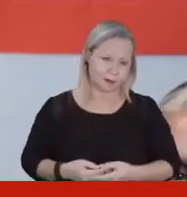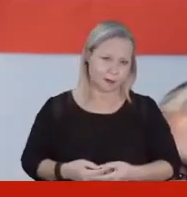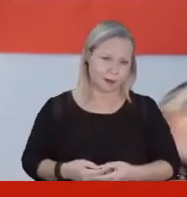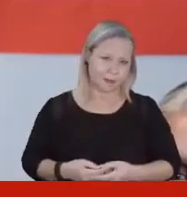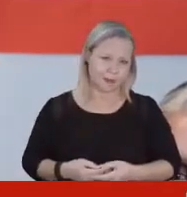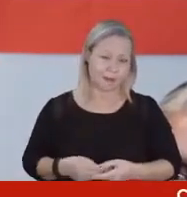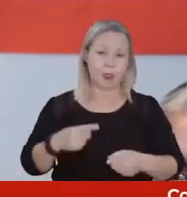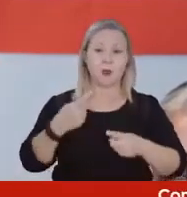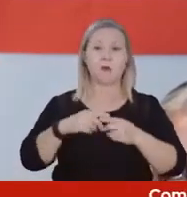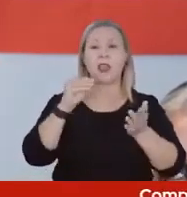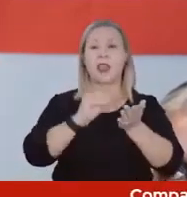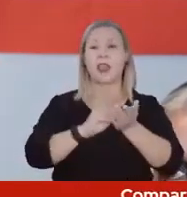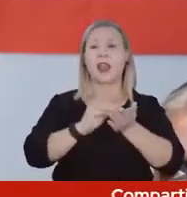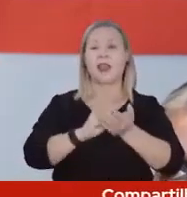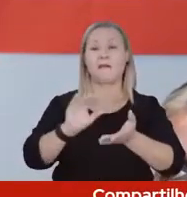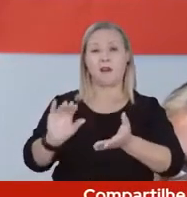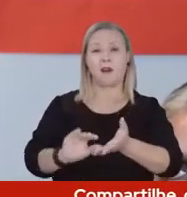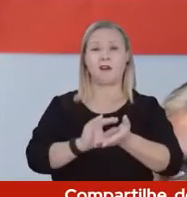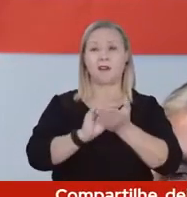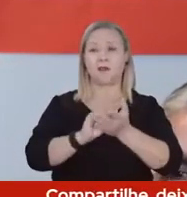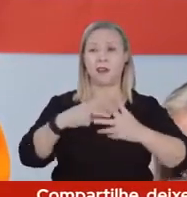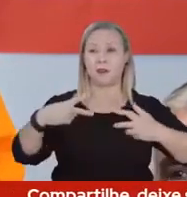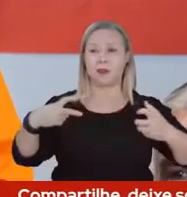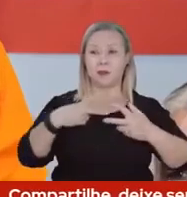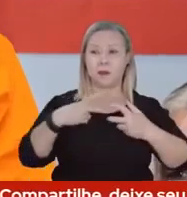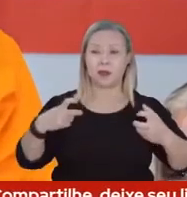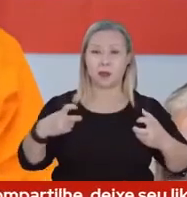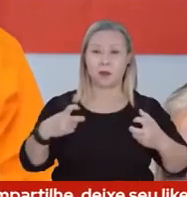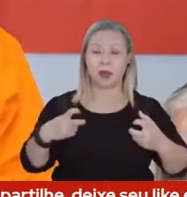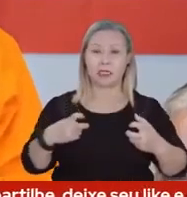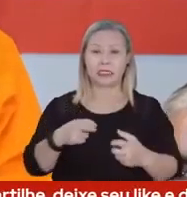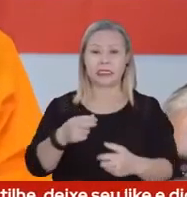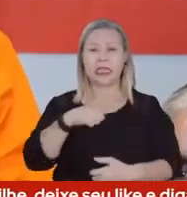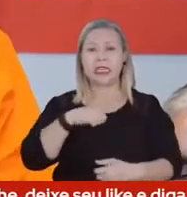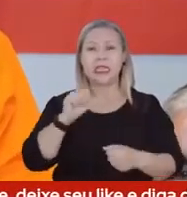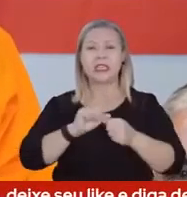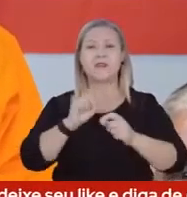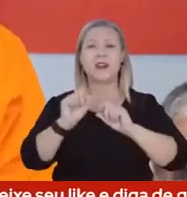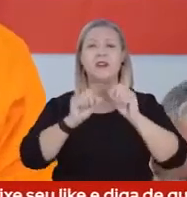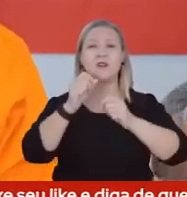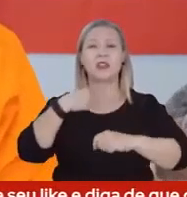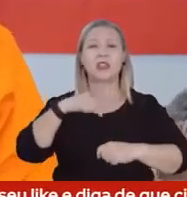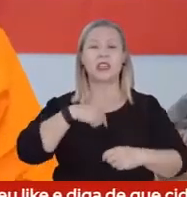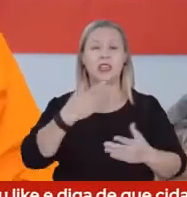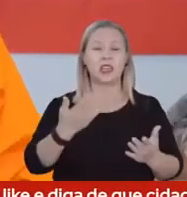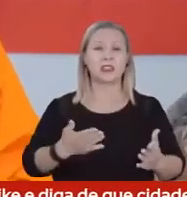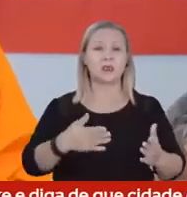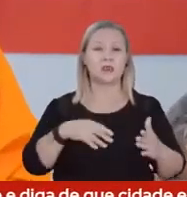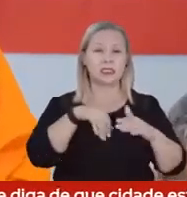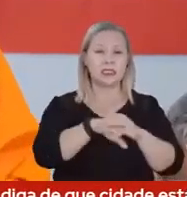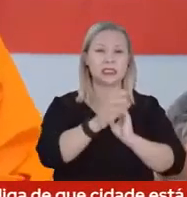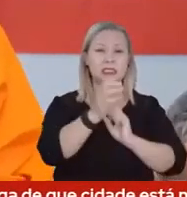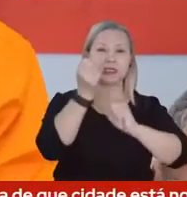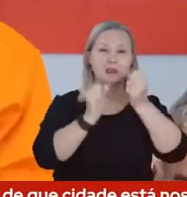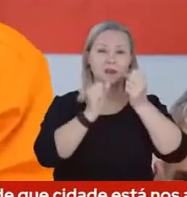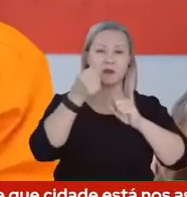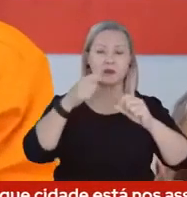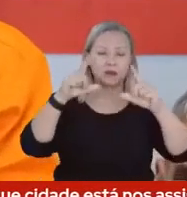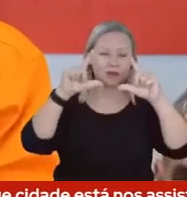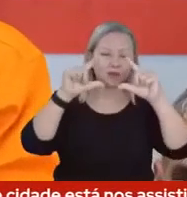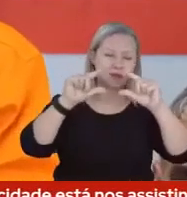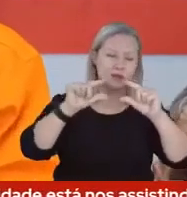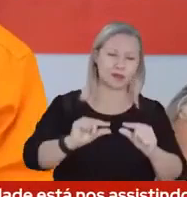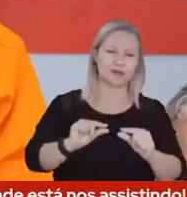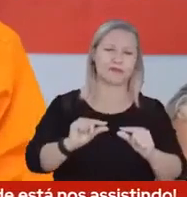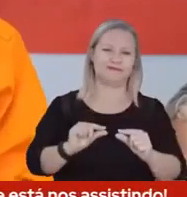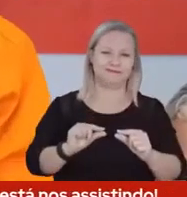investimento da Petrobras, ela tem feito com que as nossas reservas elas caiam drasticamente. Nós temos que dizer